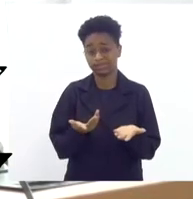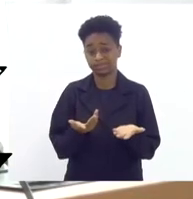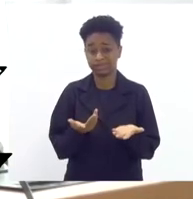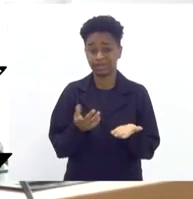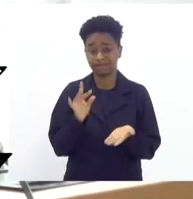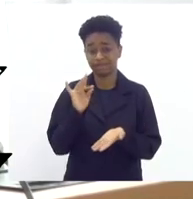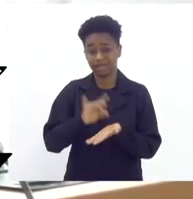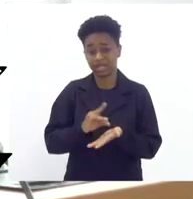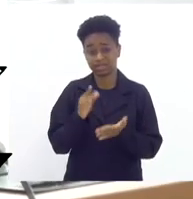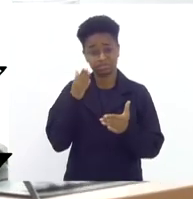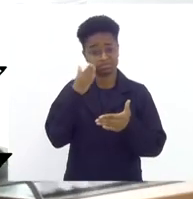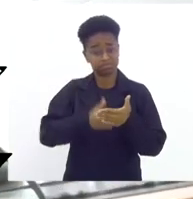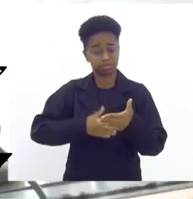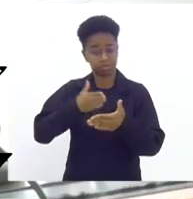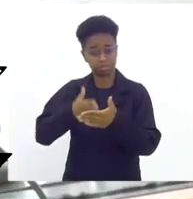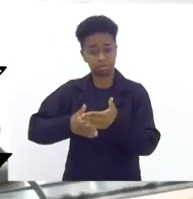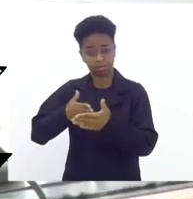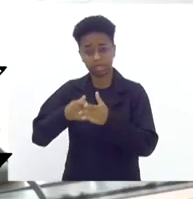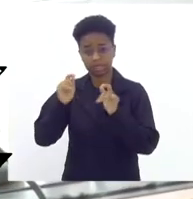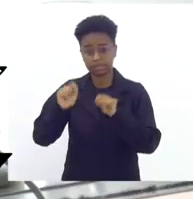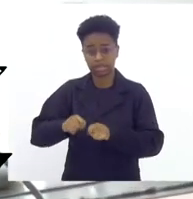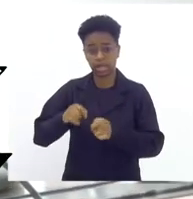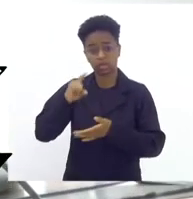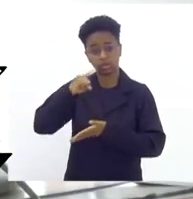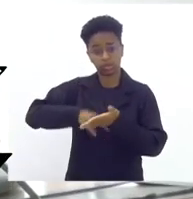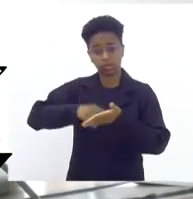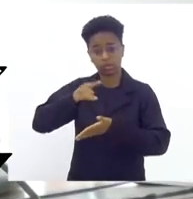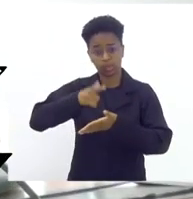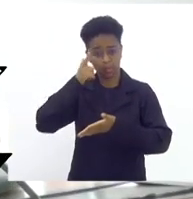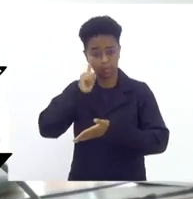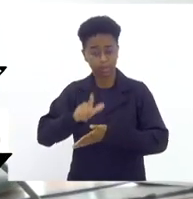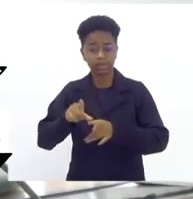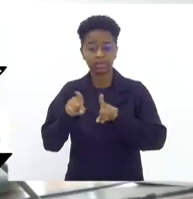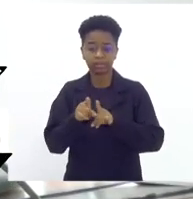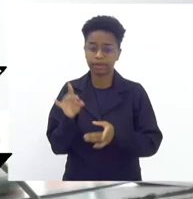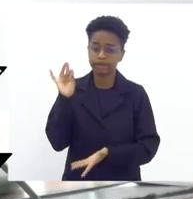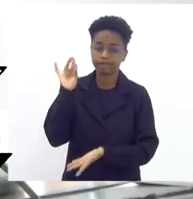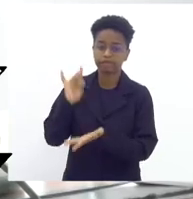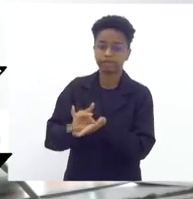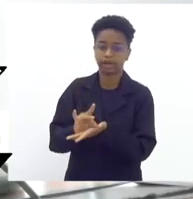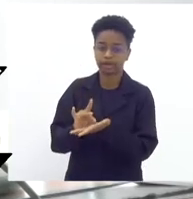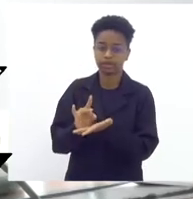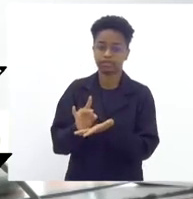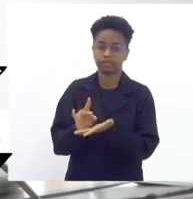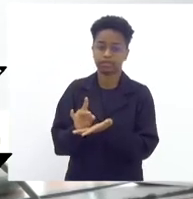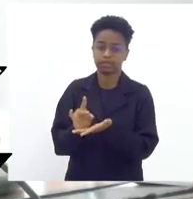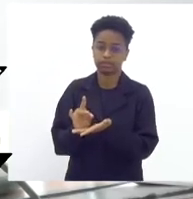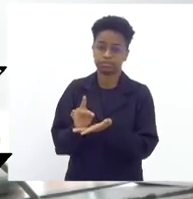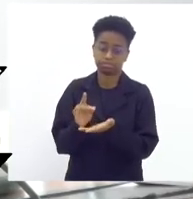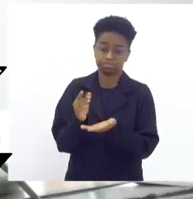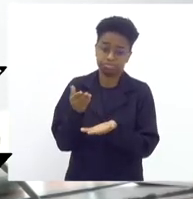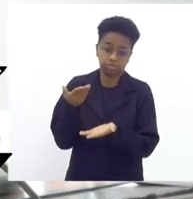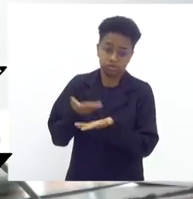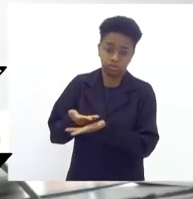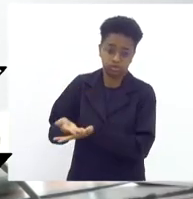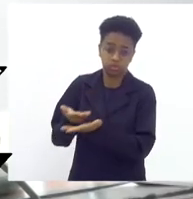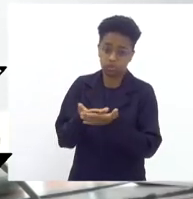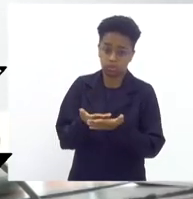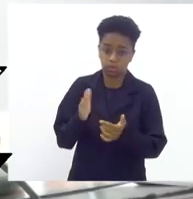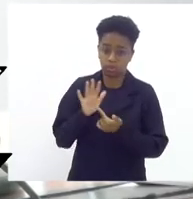grande obstáculo na verdade para o acesso à documentação civil e para validar de desses estudos aqui no Brasil